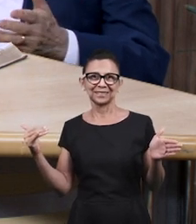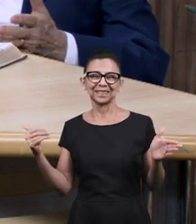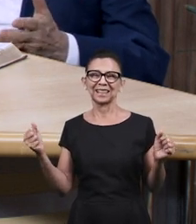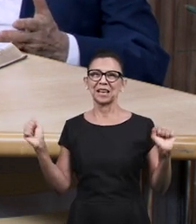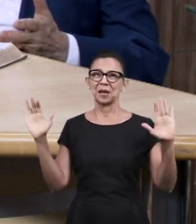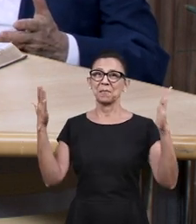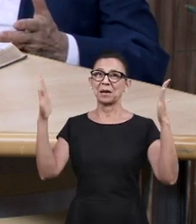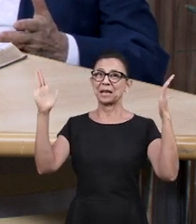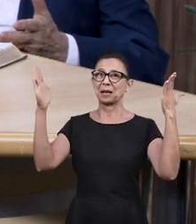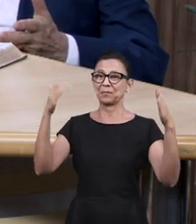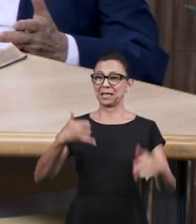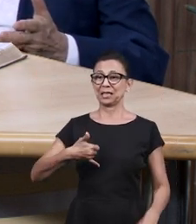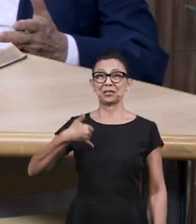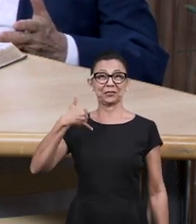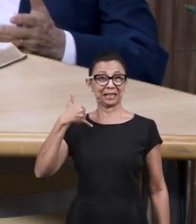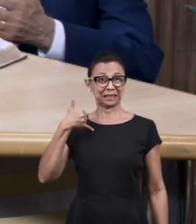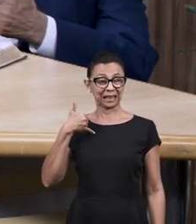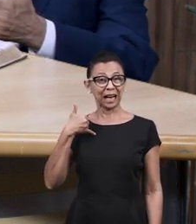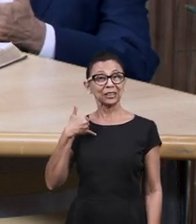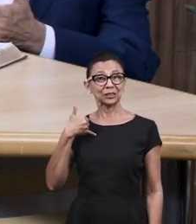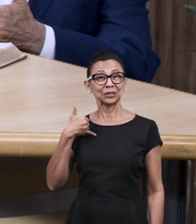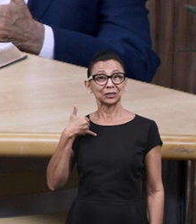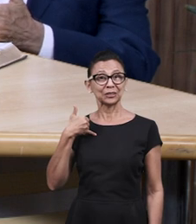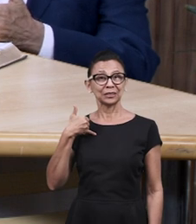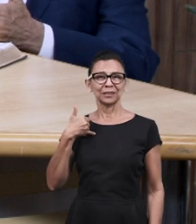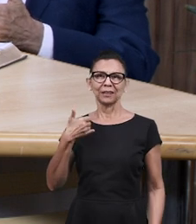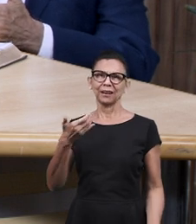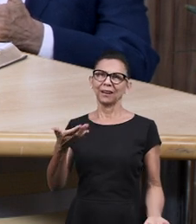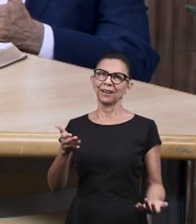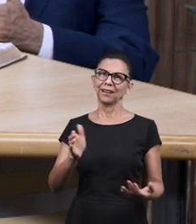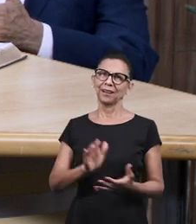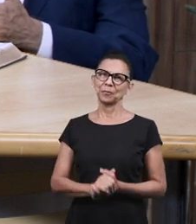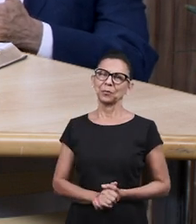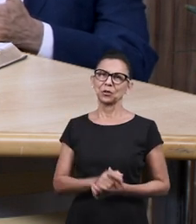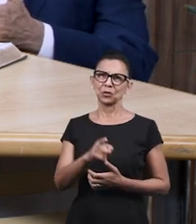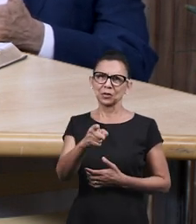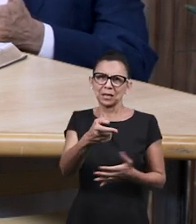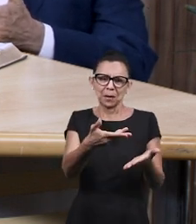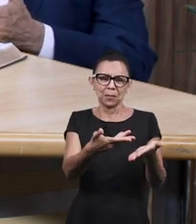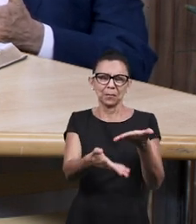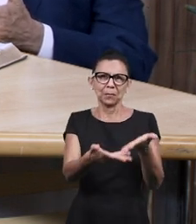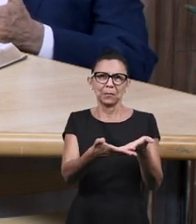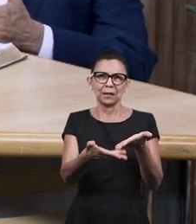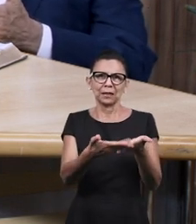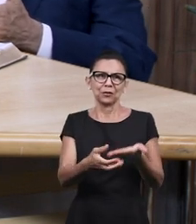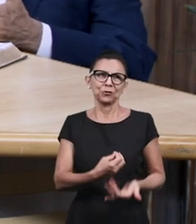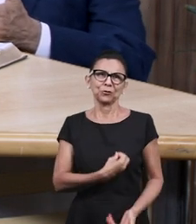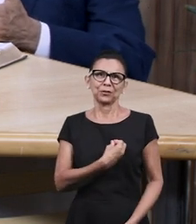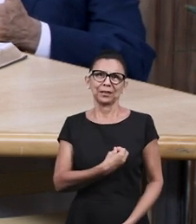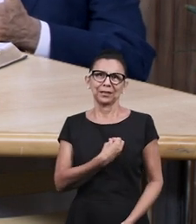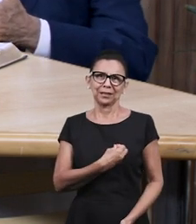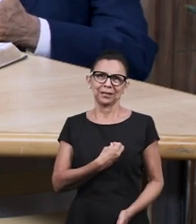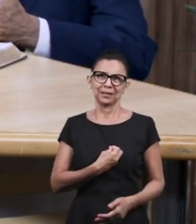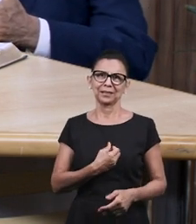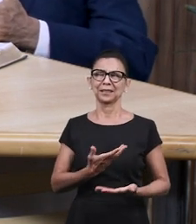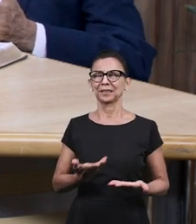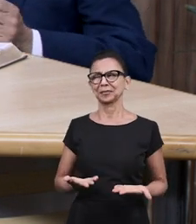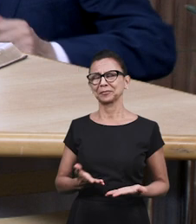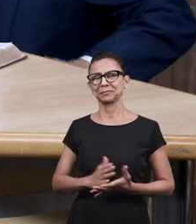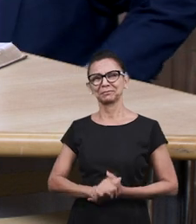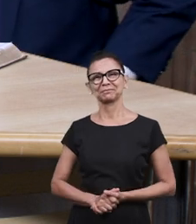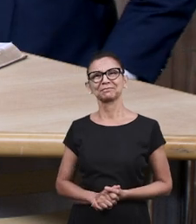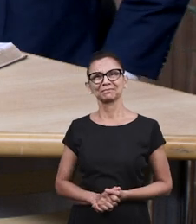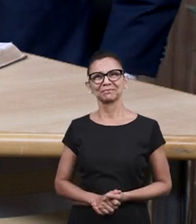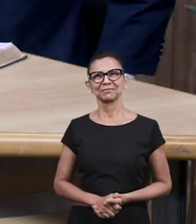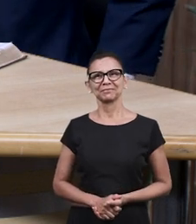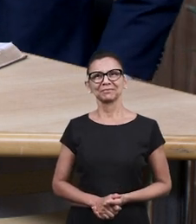É. Parabéns por mais um ano de vida. Na verdade, devia ser parabéns por menos um ano de vida, né? Aliás, eu tenho um